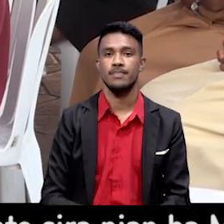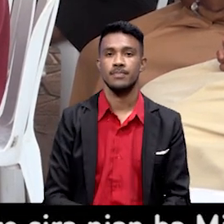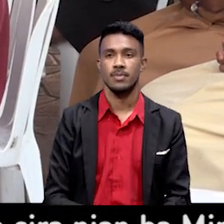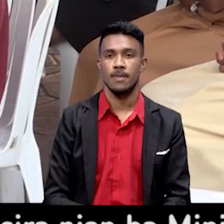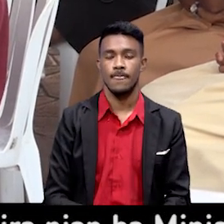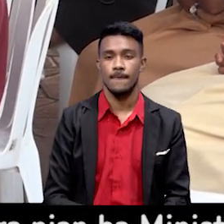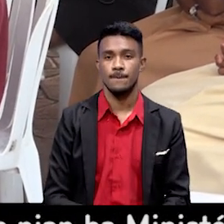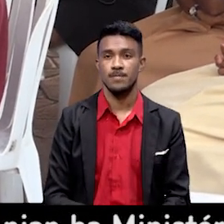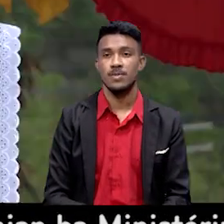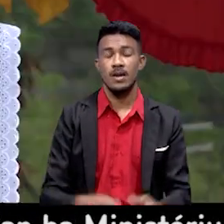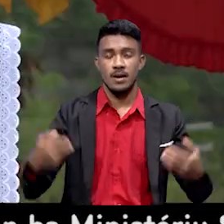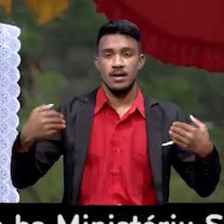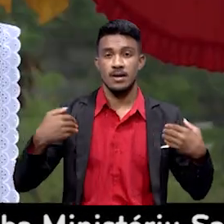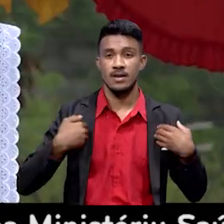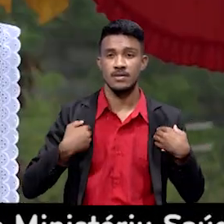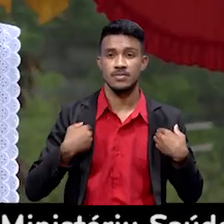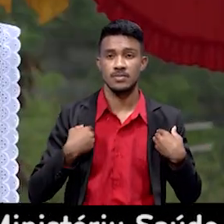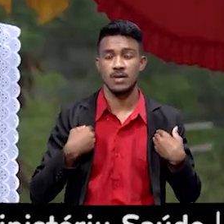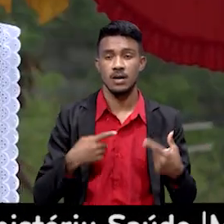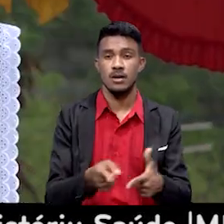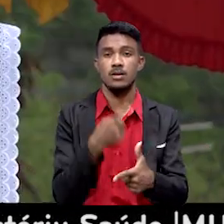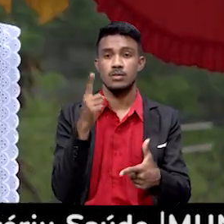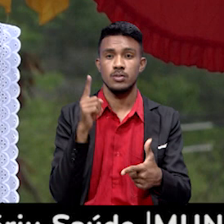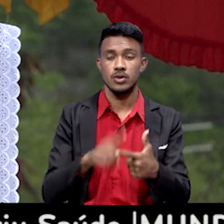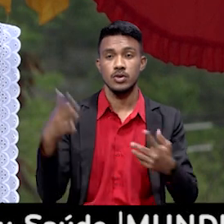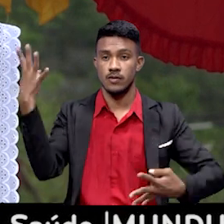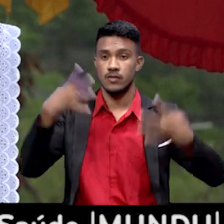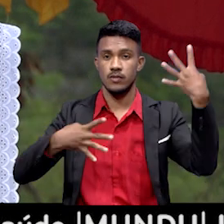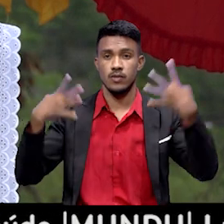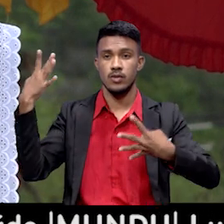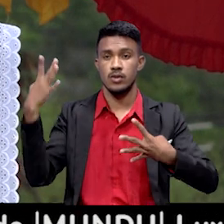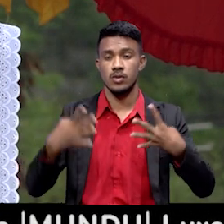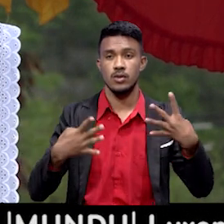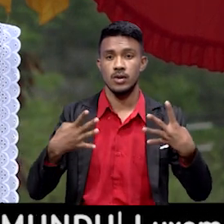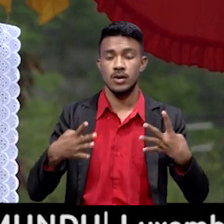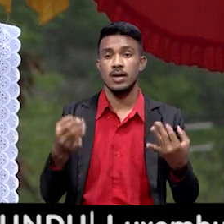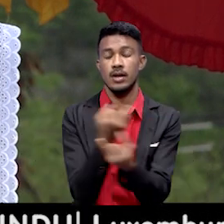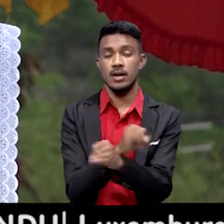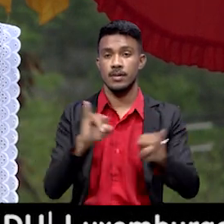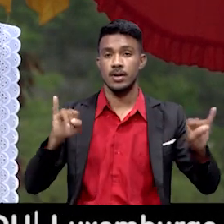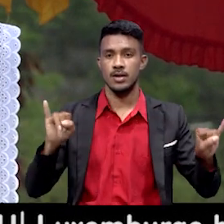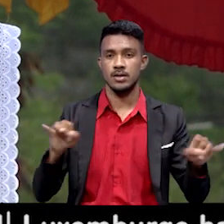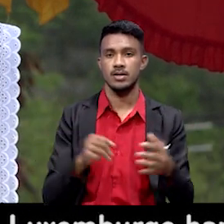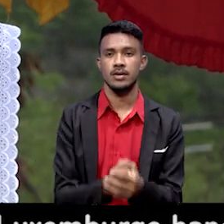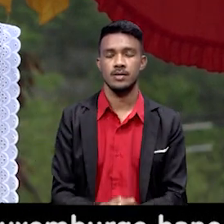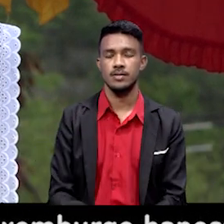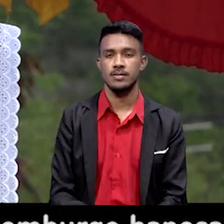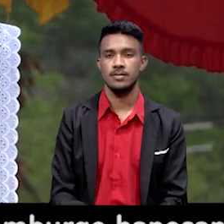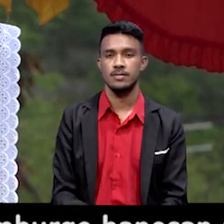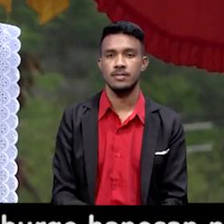Liute 75, liute guerra civil, proclamação unilateral, independência.